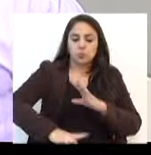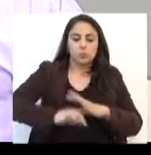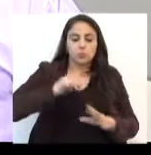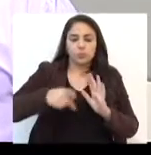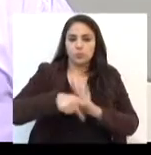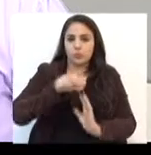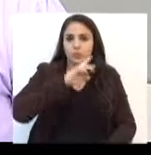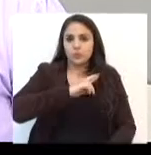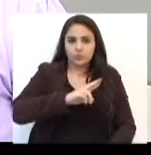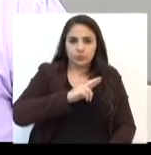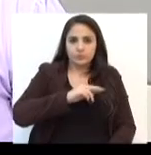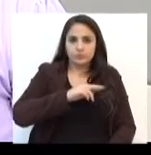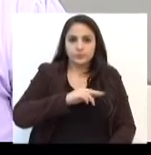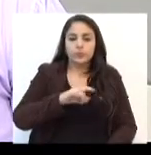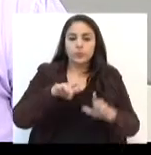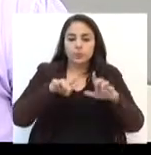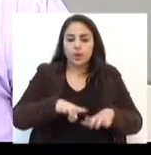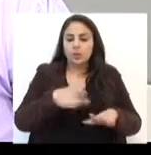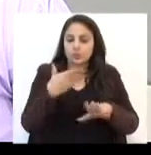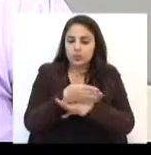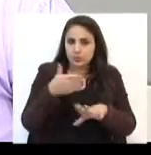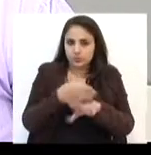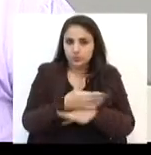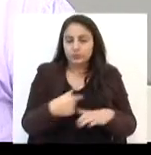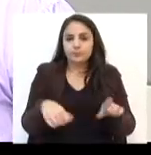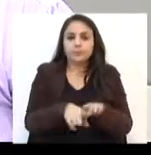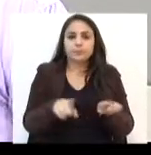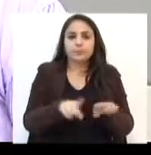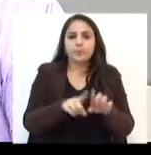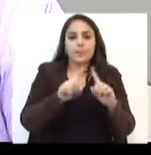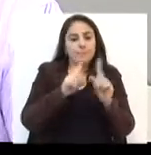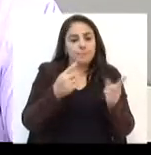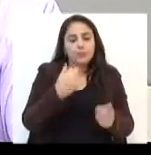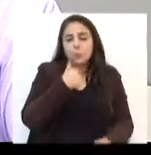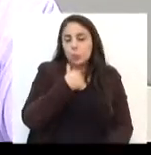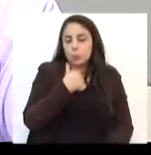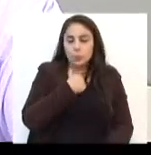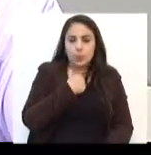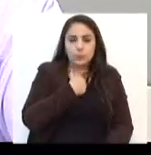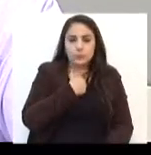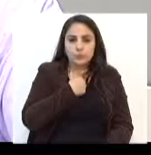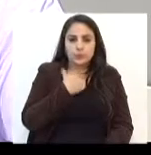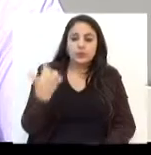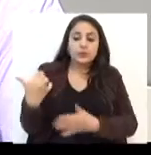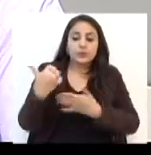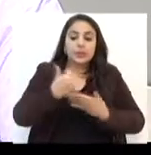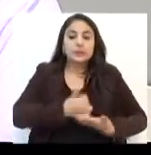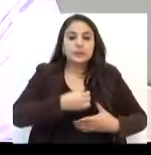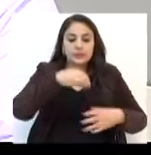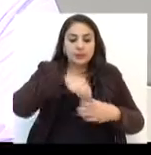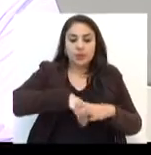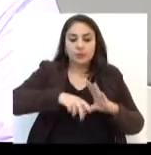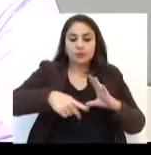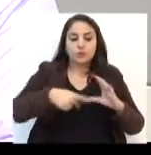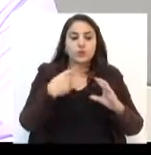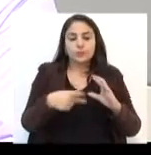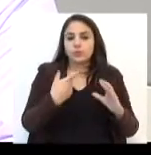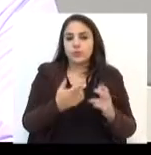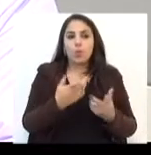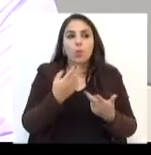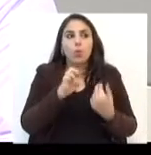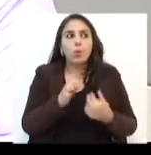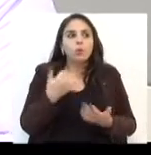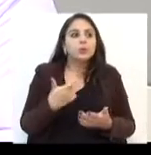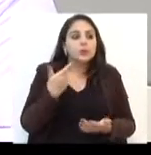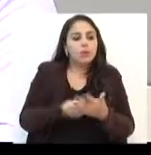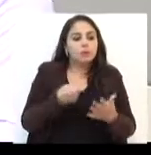escolha religiosa, o local que eu congrego, porém eu não posso trazer numa legislação ou